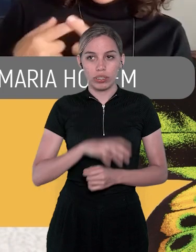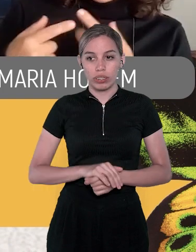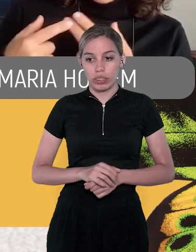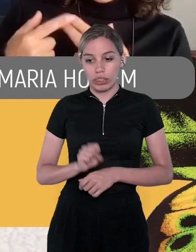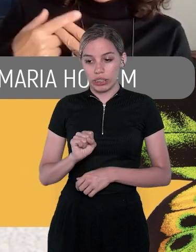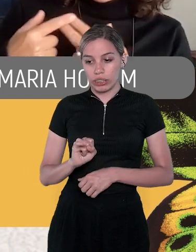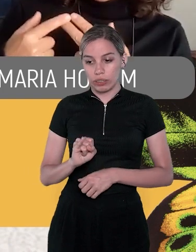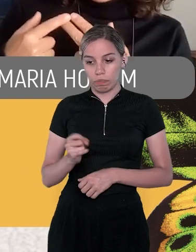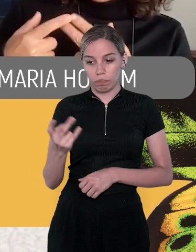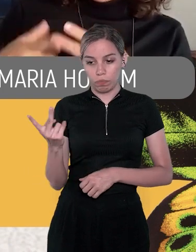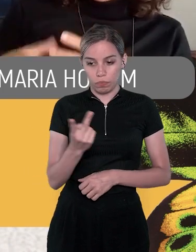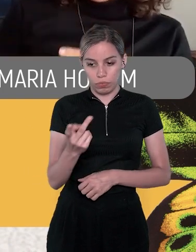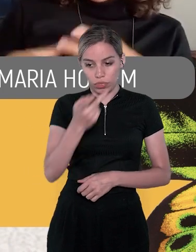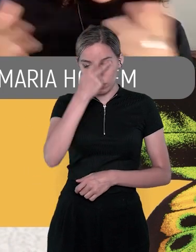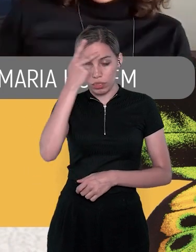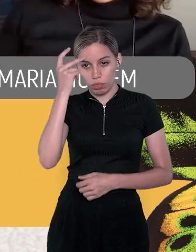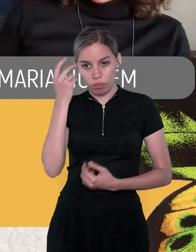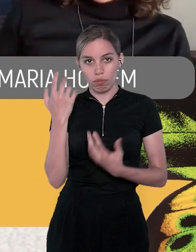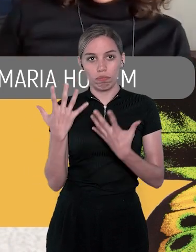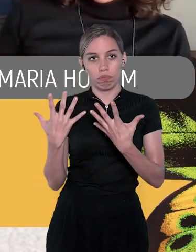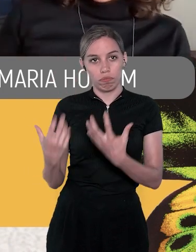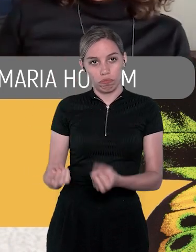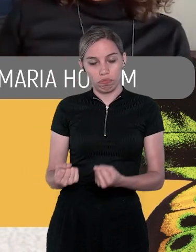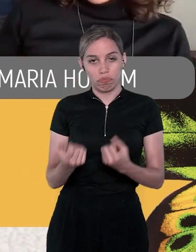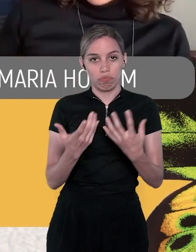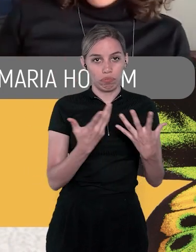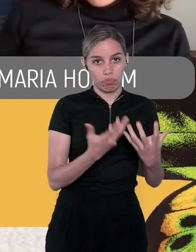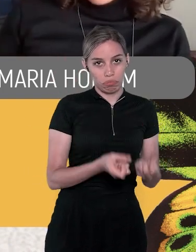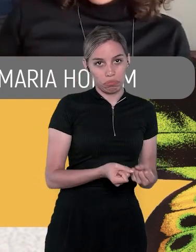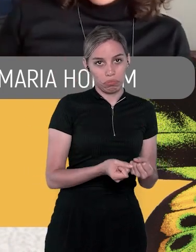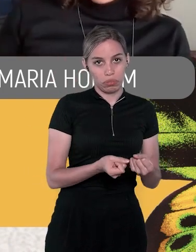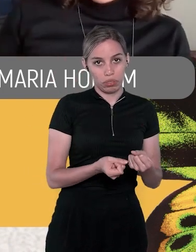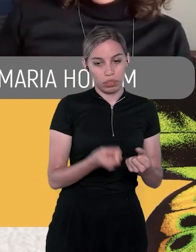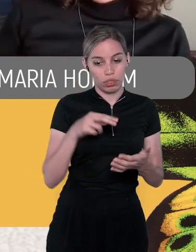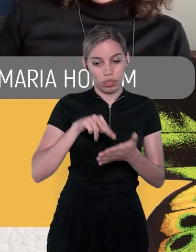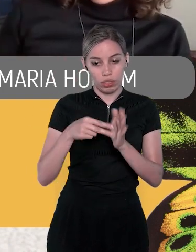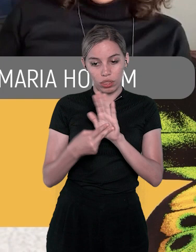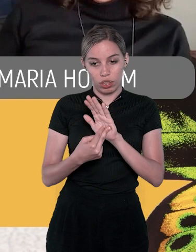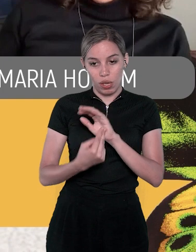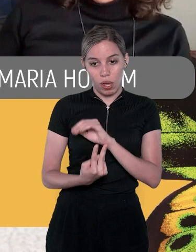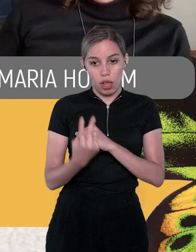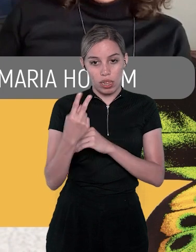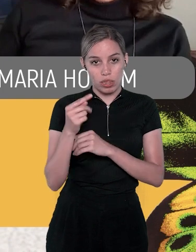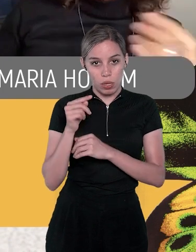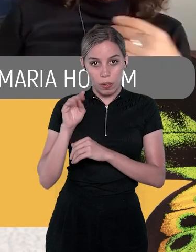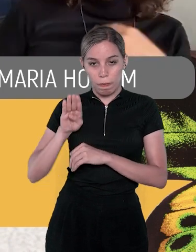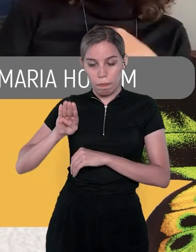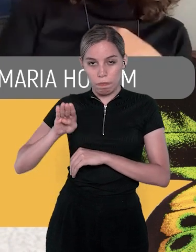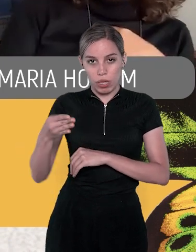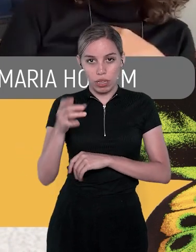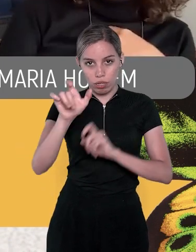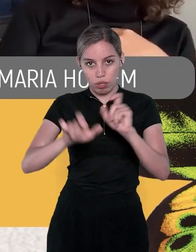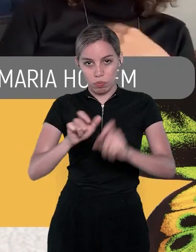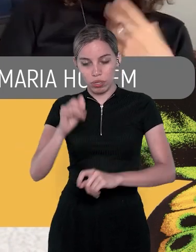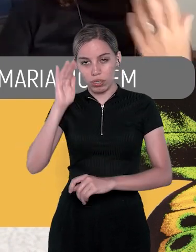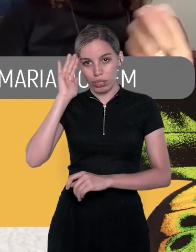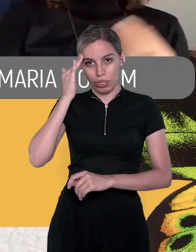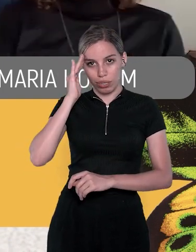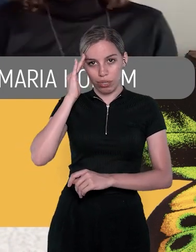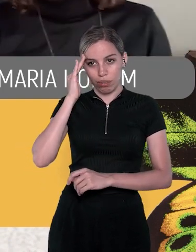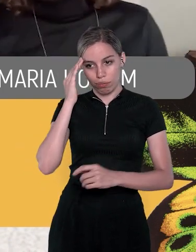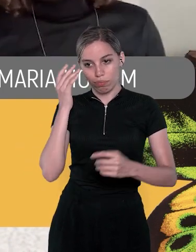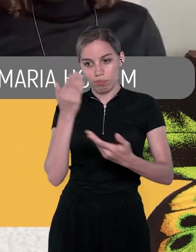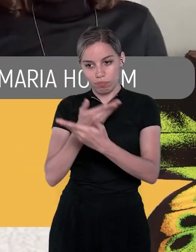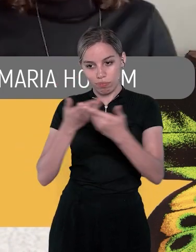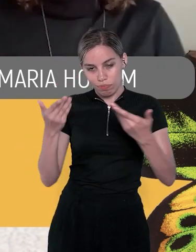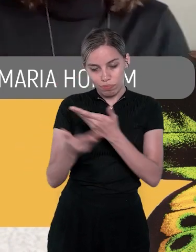quando dois seres se entendem, talvez 2 bilhões de seres se entendam. Mas aí eu fico com essa pergunta, claro,